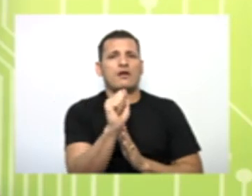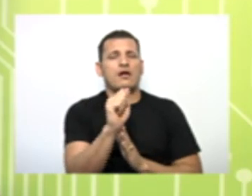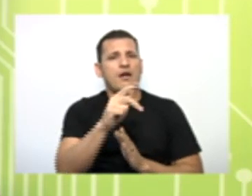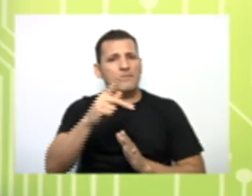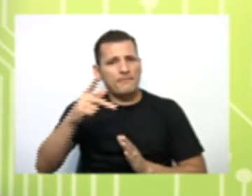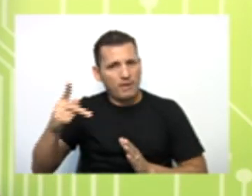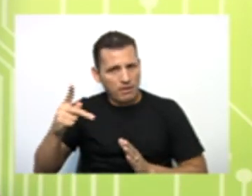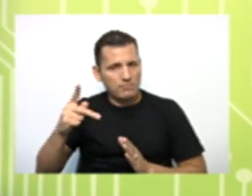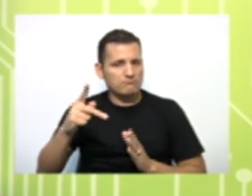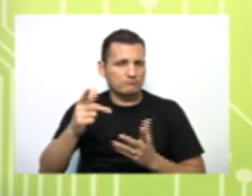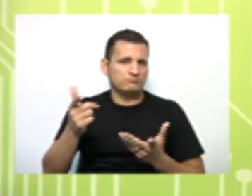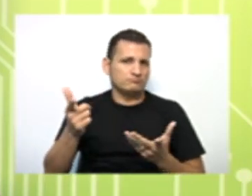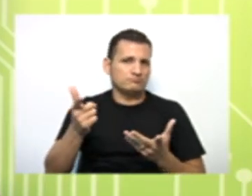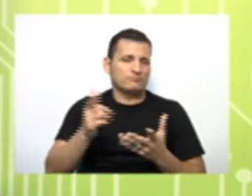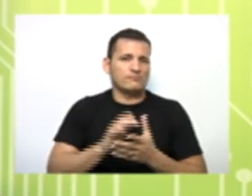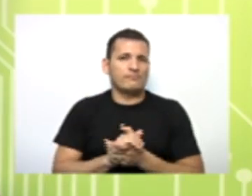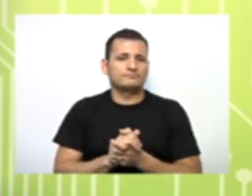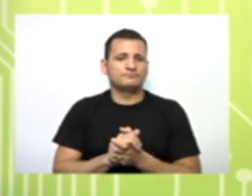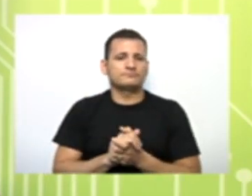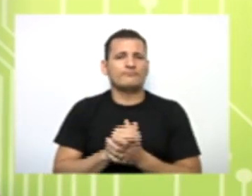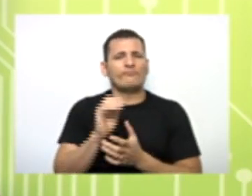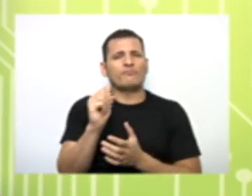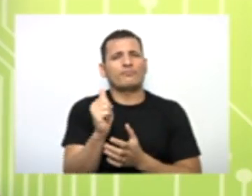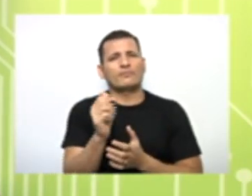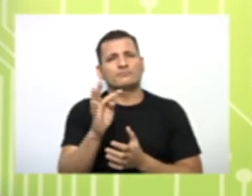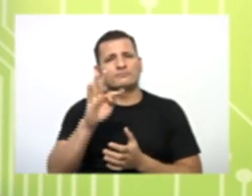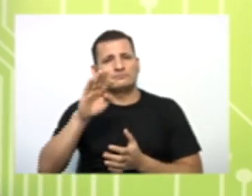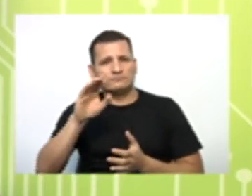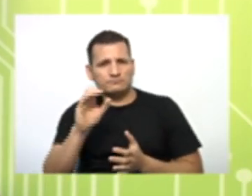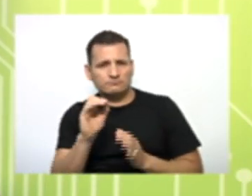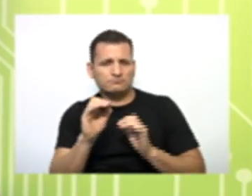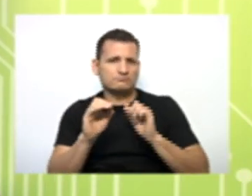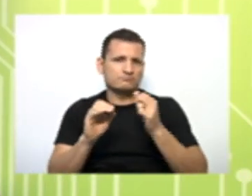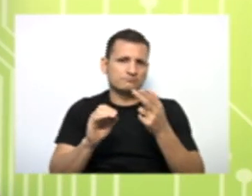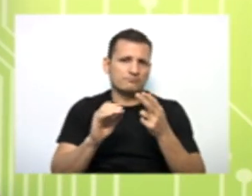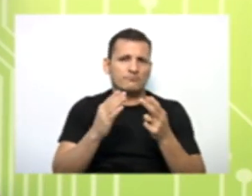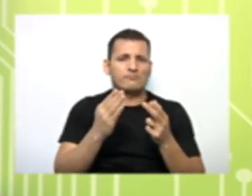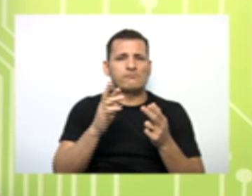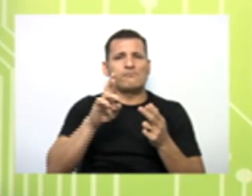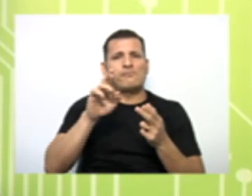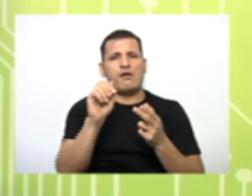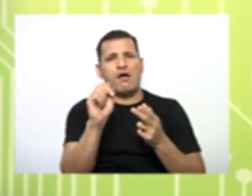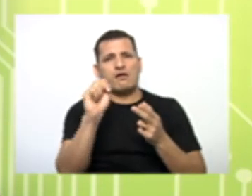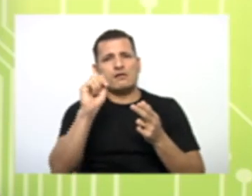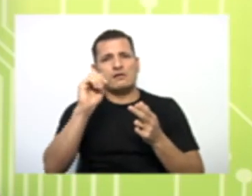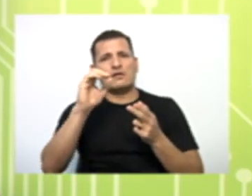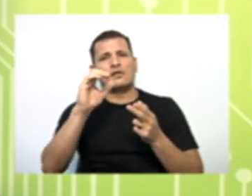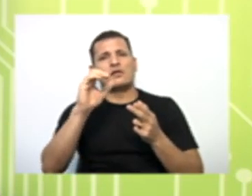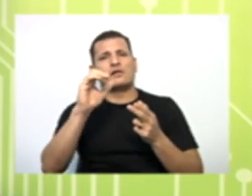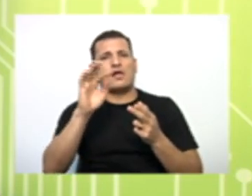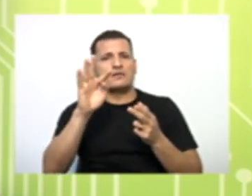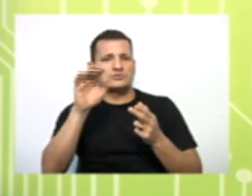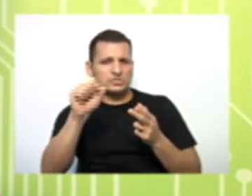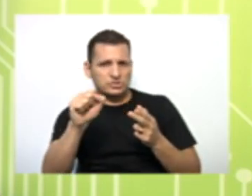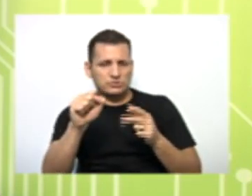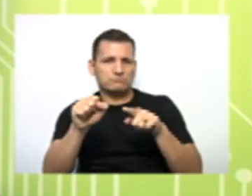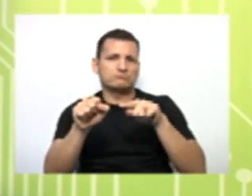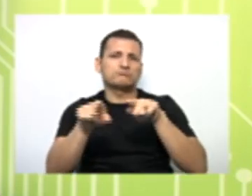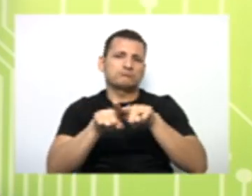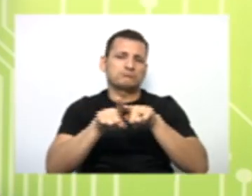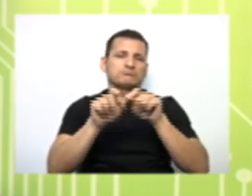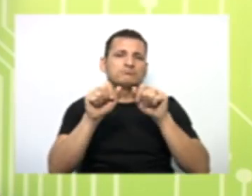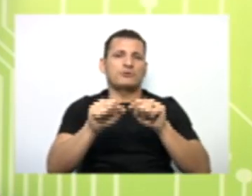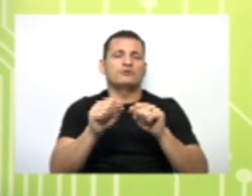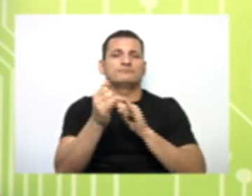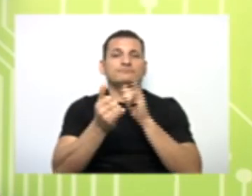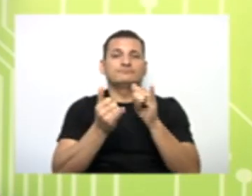que nós falamos na aula passada, tem o Brackets também, que você pode baixar também na internet,